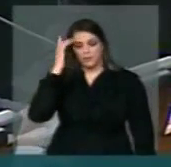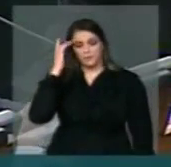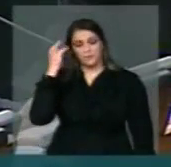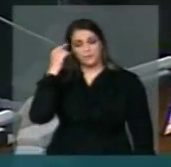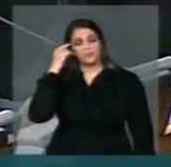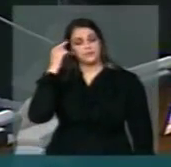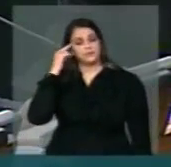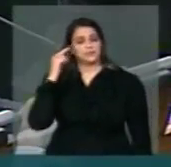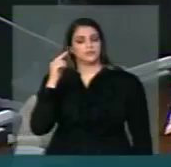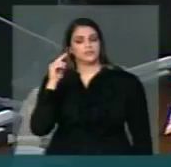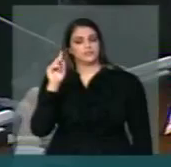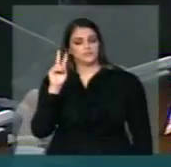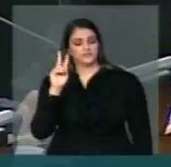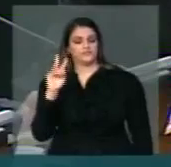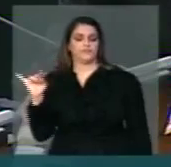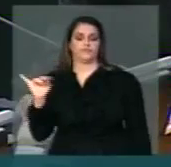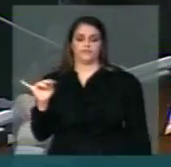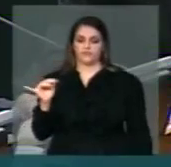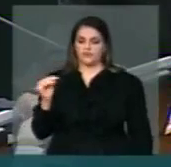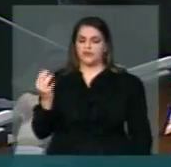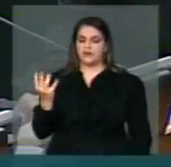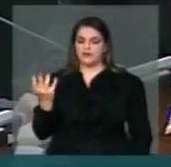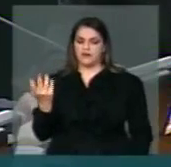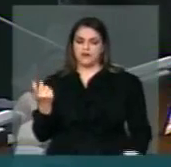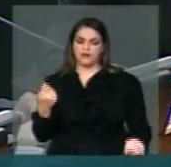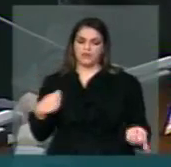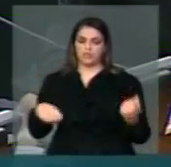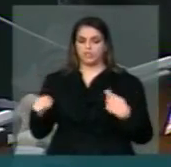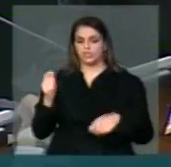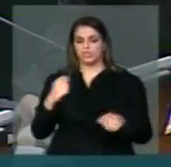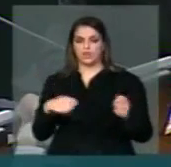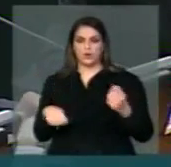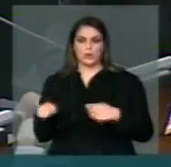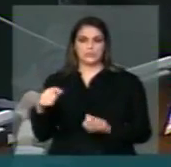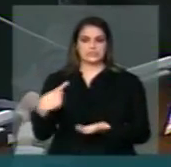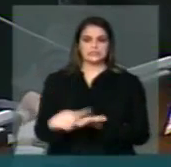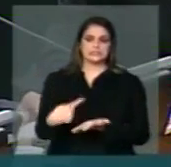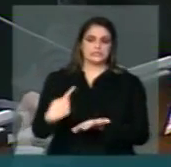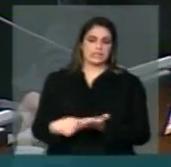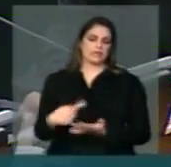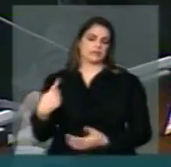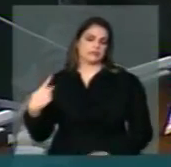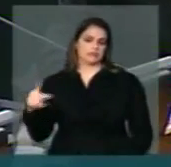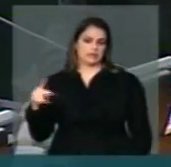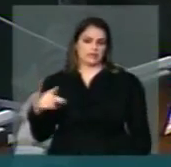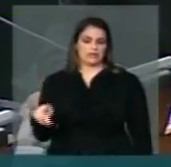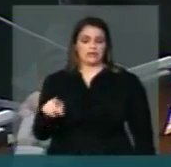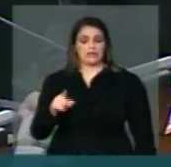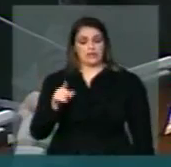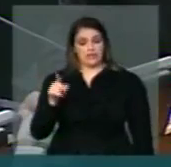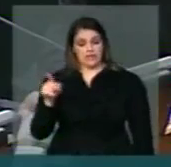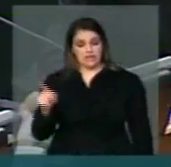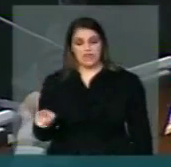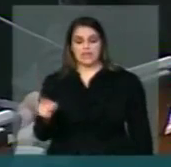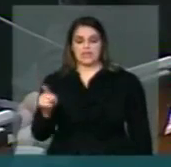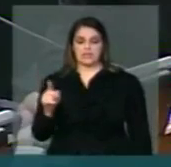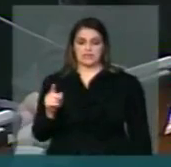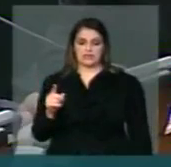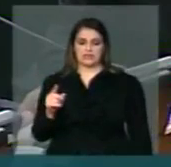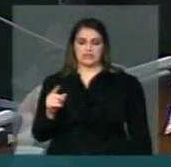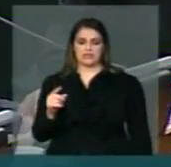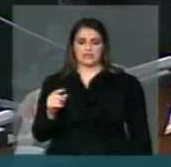pudesse nos envolver ou criar uma carta na manga, um álibi futuro para ele tenha